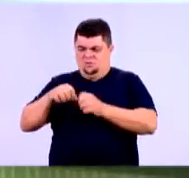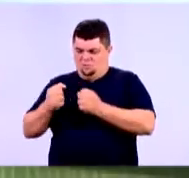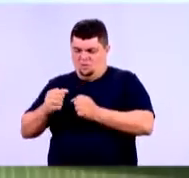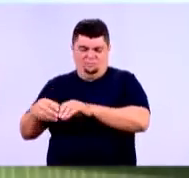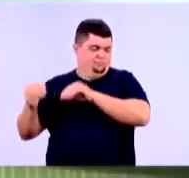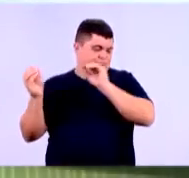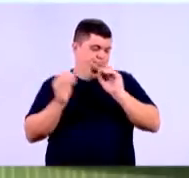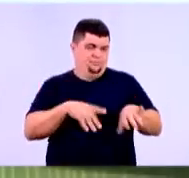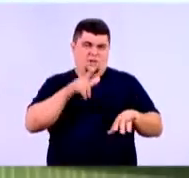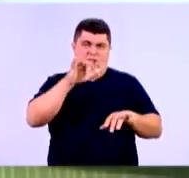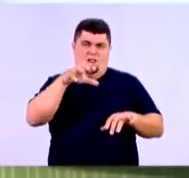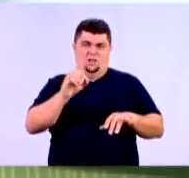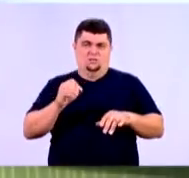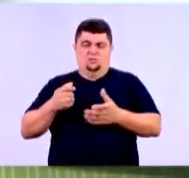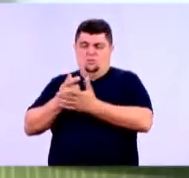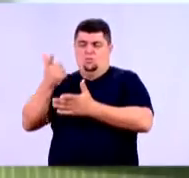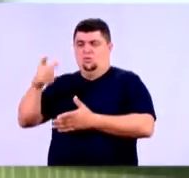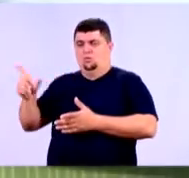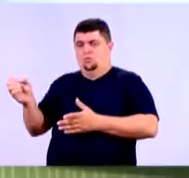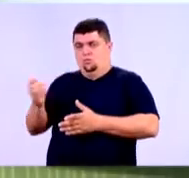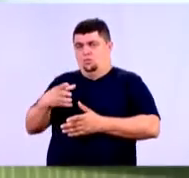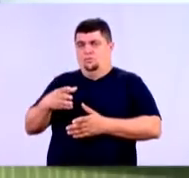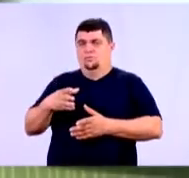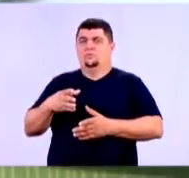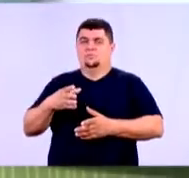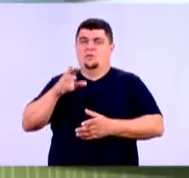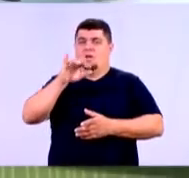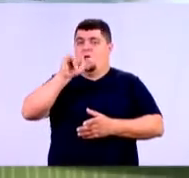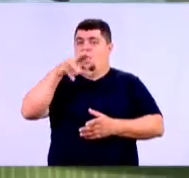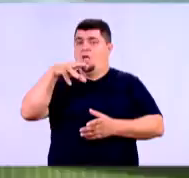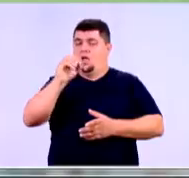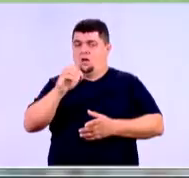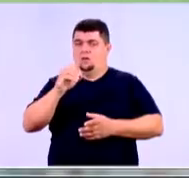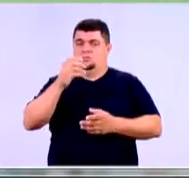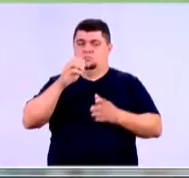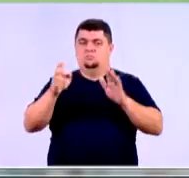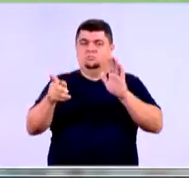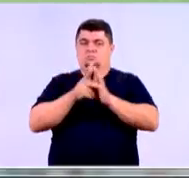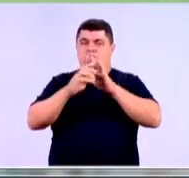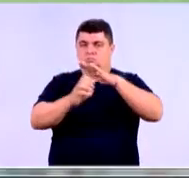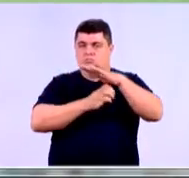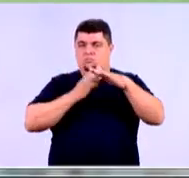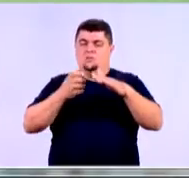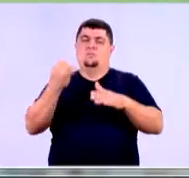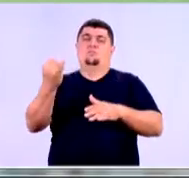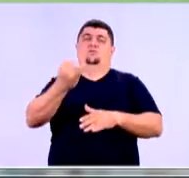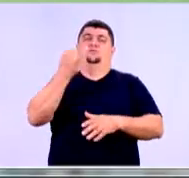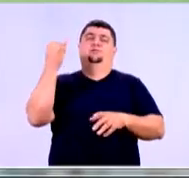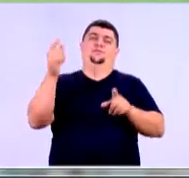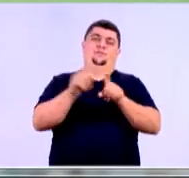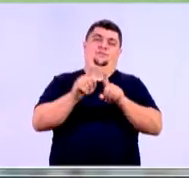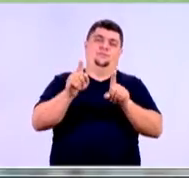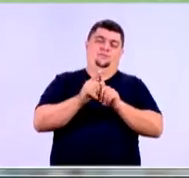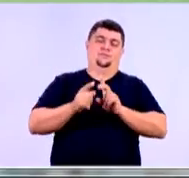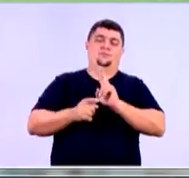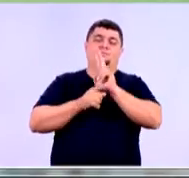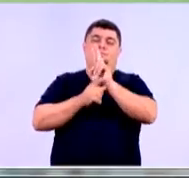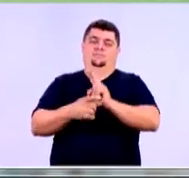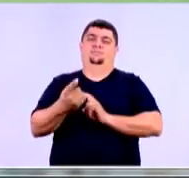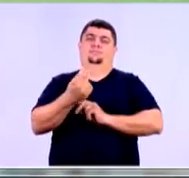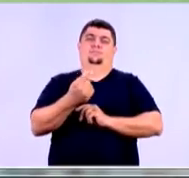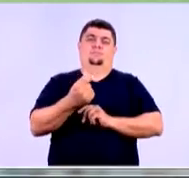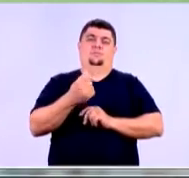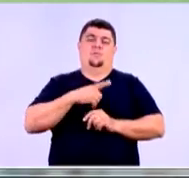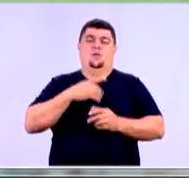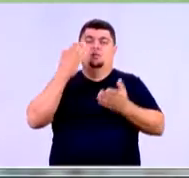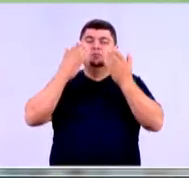substituem. Então, o ramo de atividade no qual a empresa está inserida, influencia na hora de concessão de crédito. Então, há uma